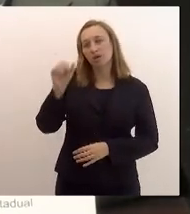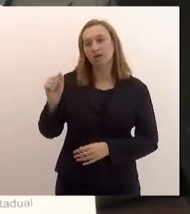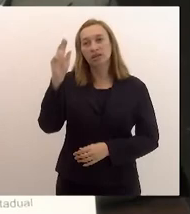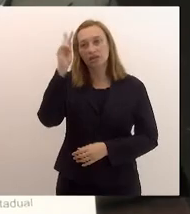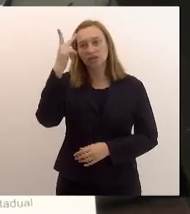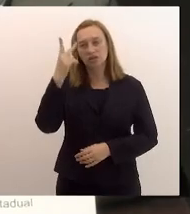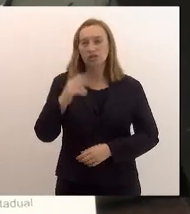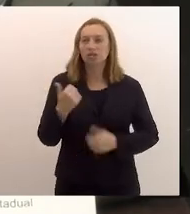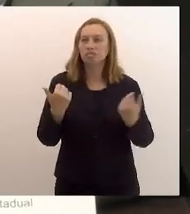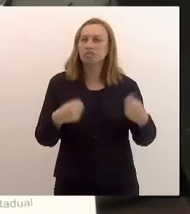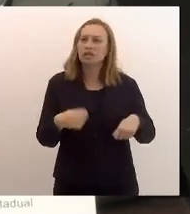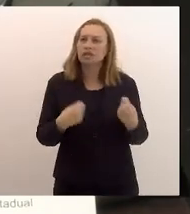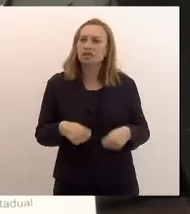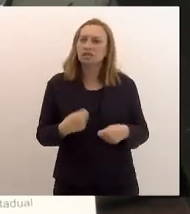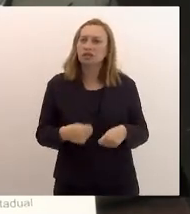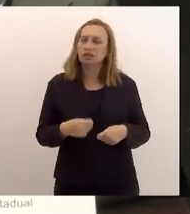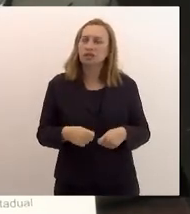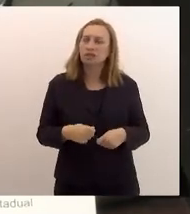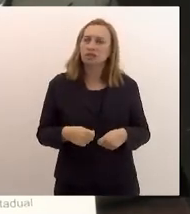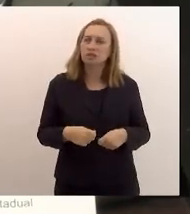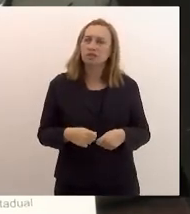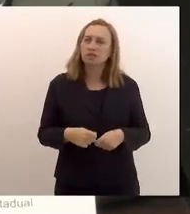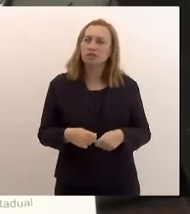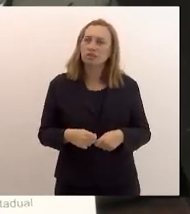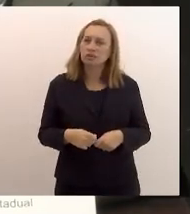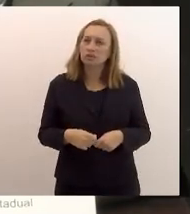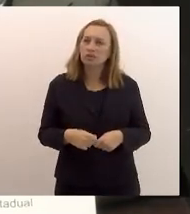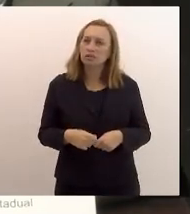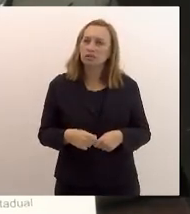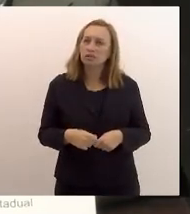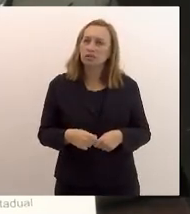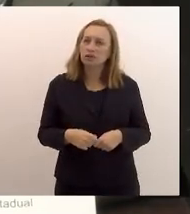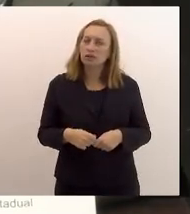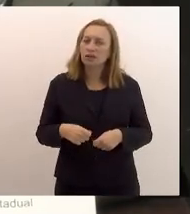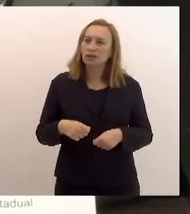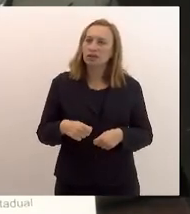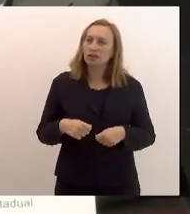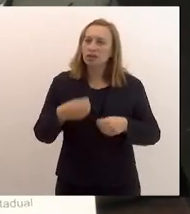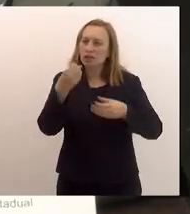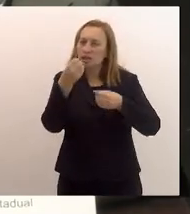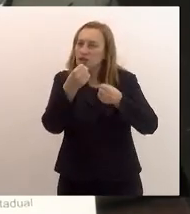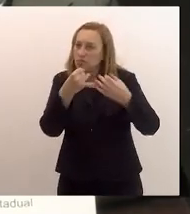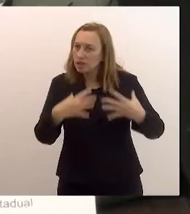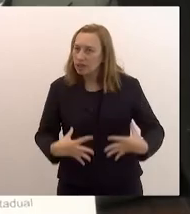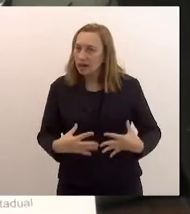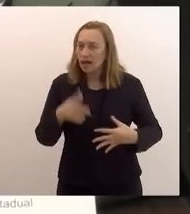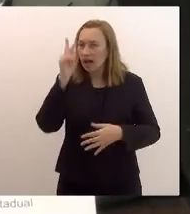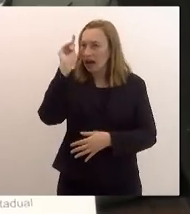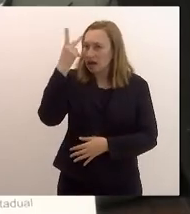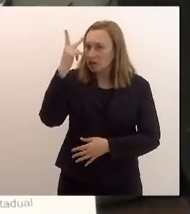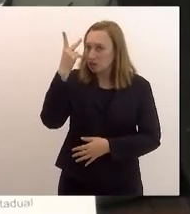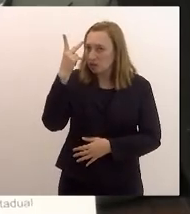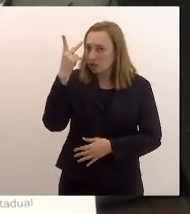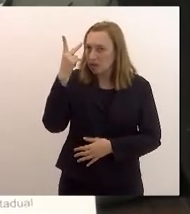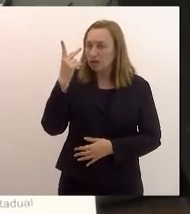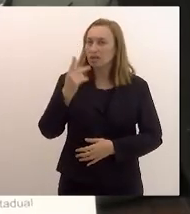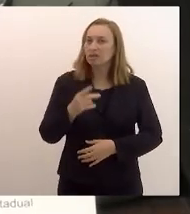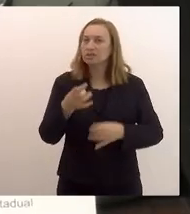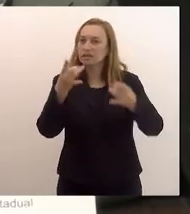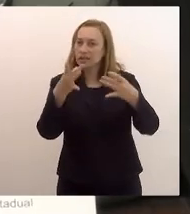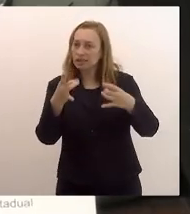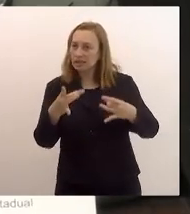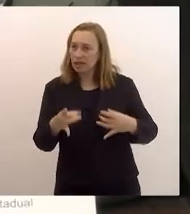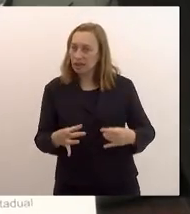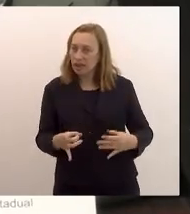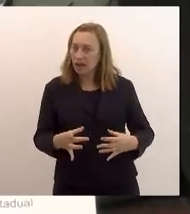era preciso escovar a história a contrapelo vale dizer contar a história